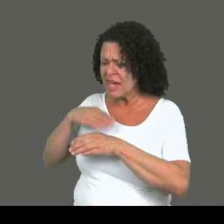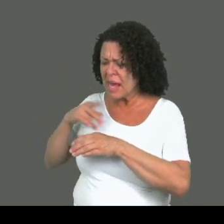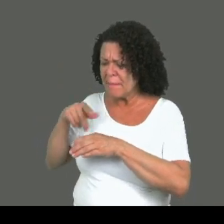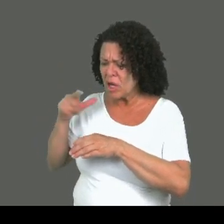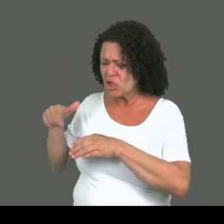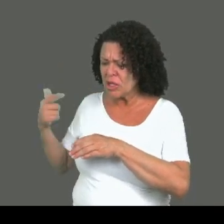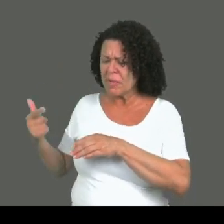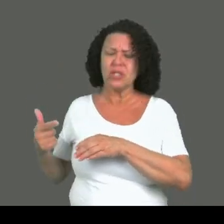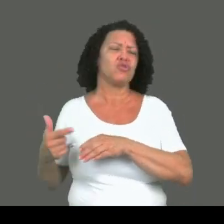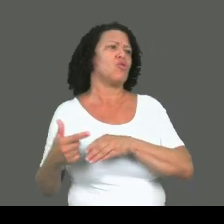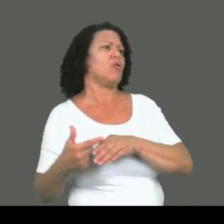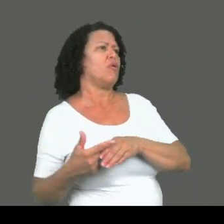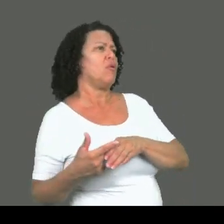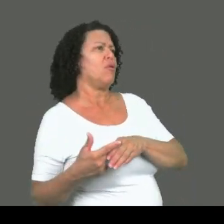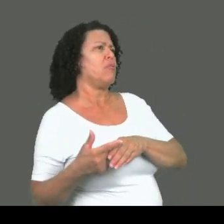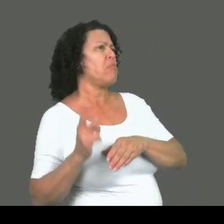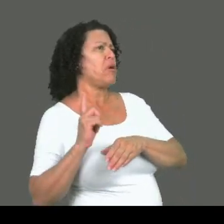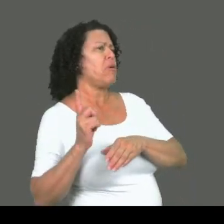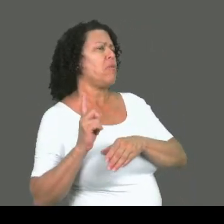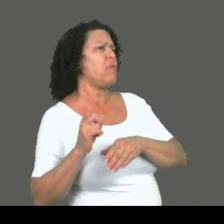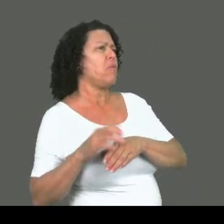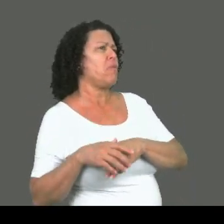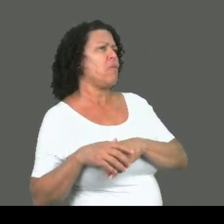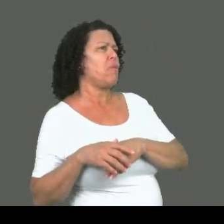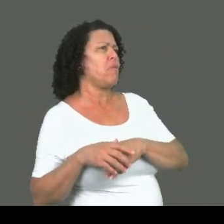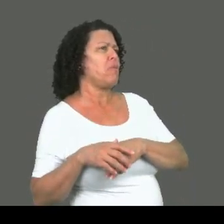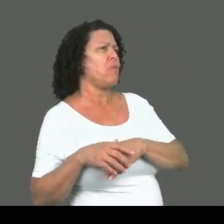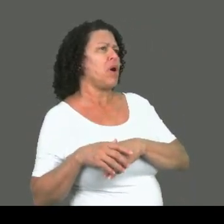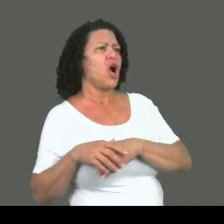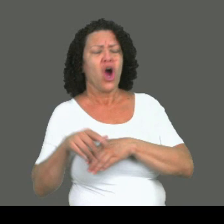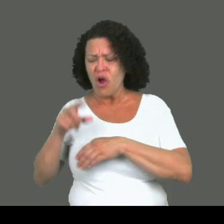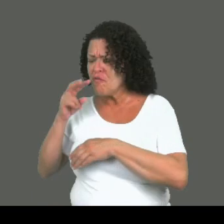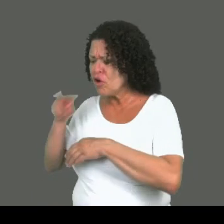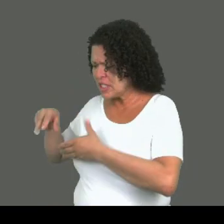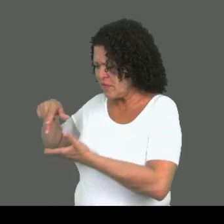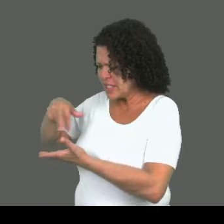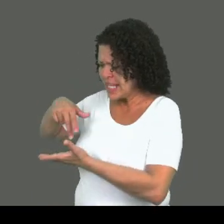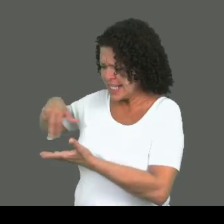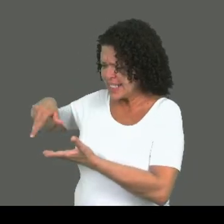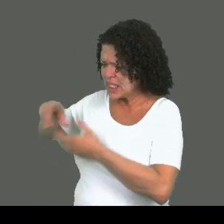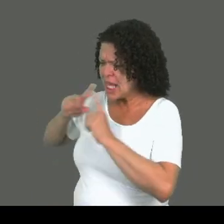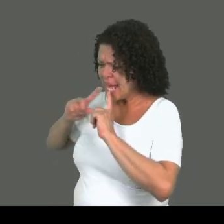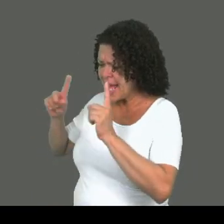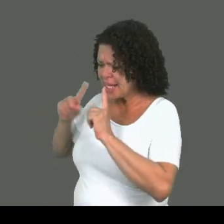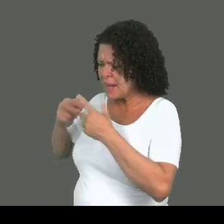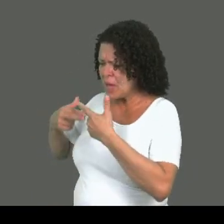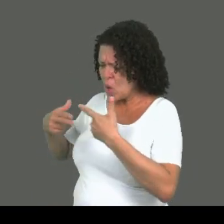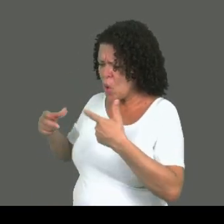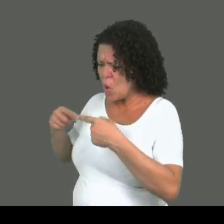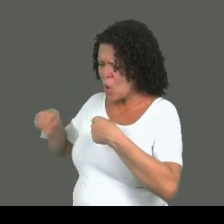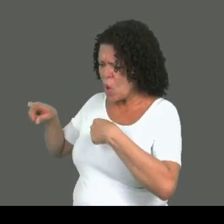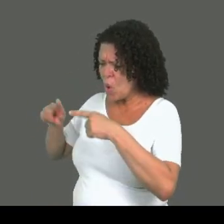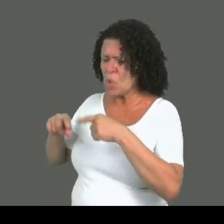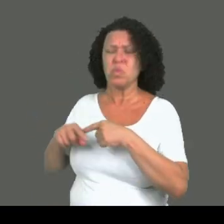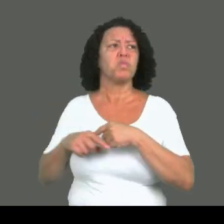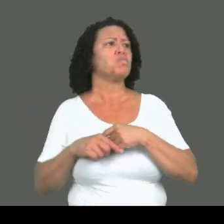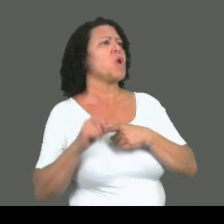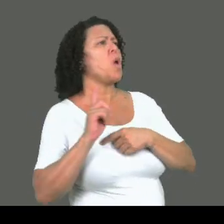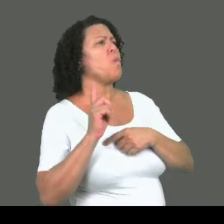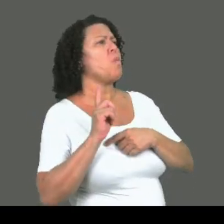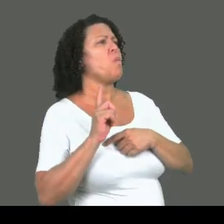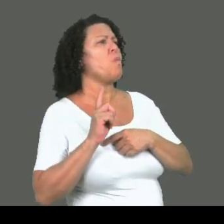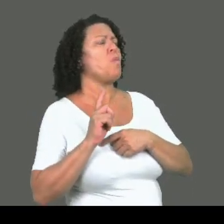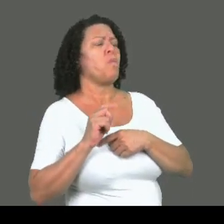outro?" E a resposta foi: "Não." "Você viu os dançarinos reclamando um ao outro?"